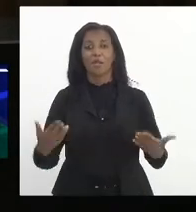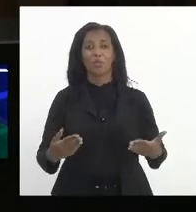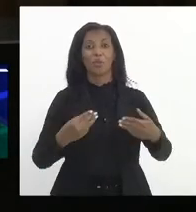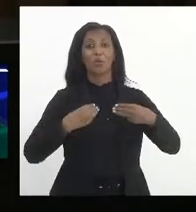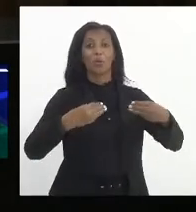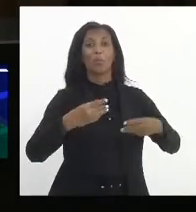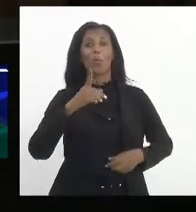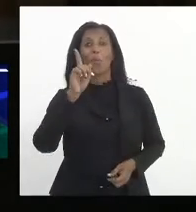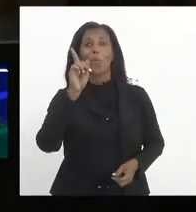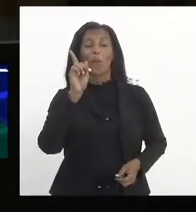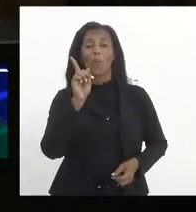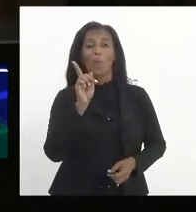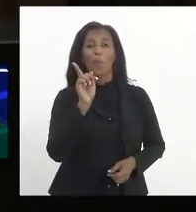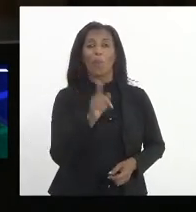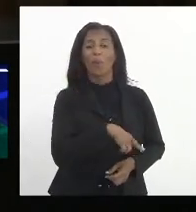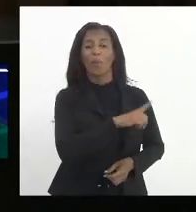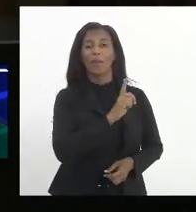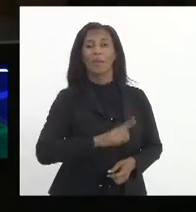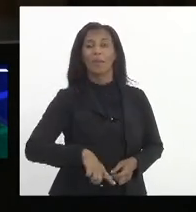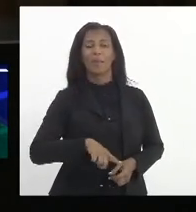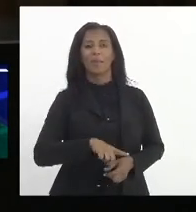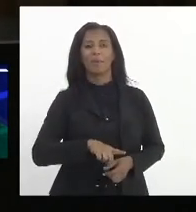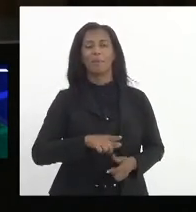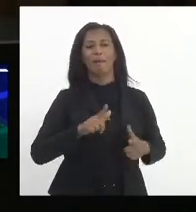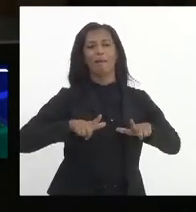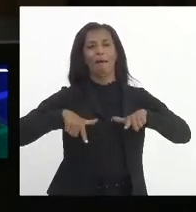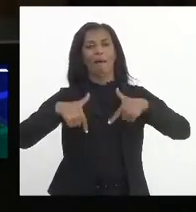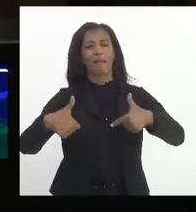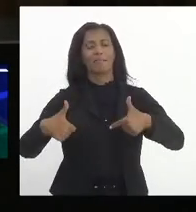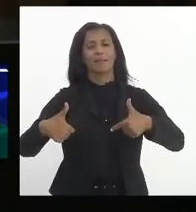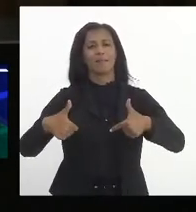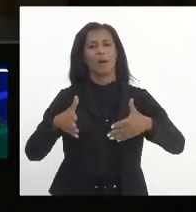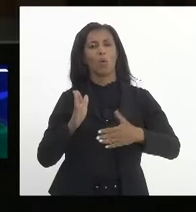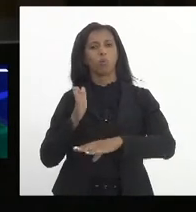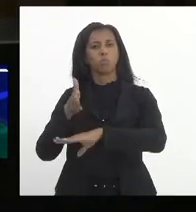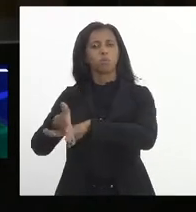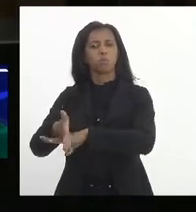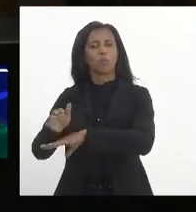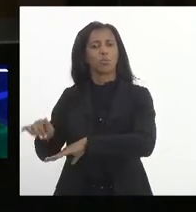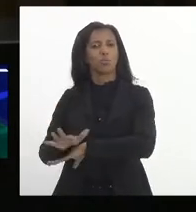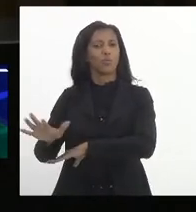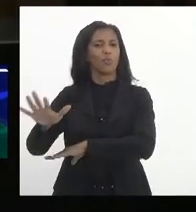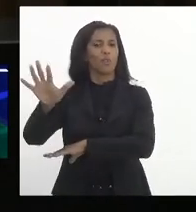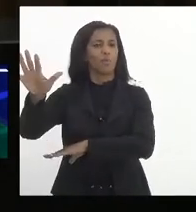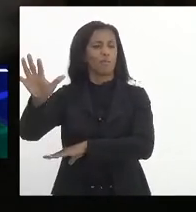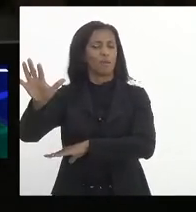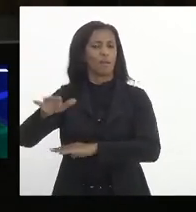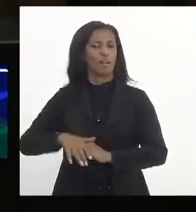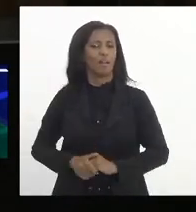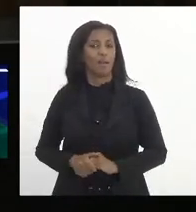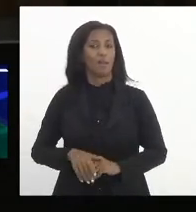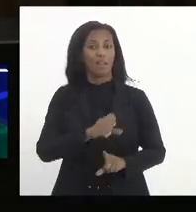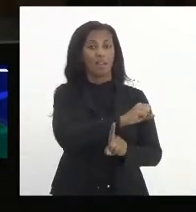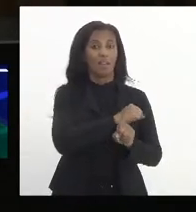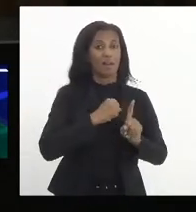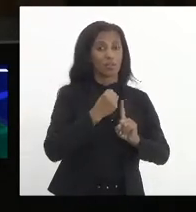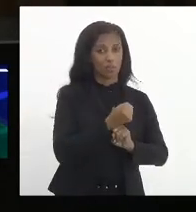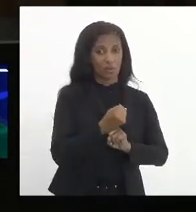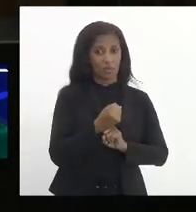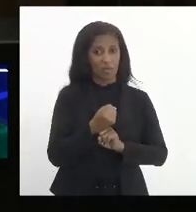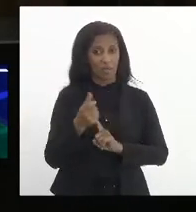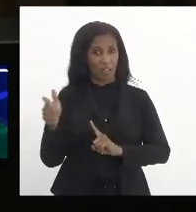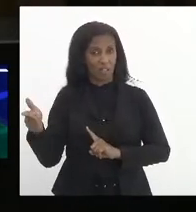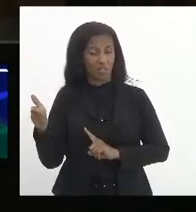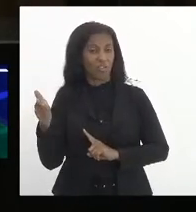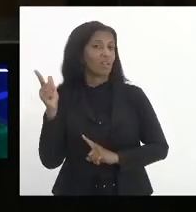ministro proíbe operação em comunidades dominadas por traficantes e milicianos é a sociedade que tá